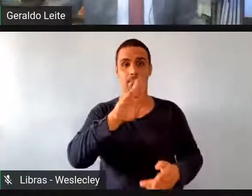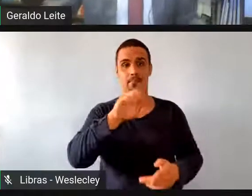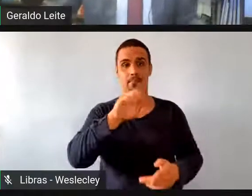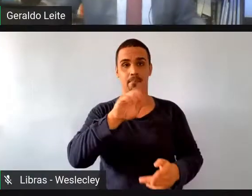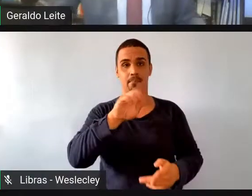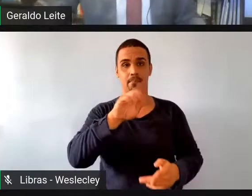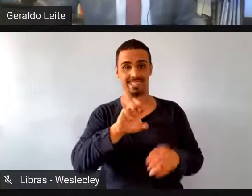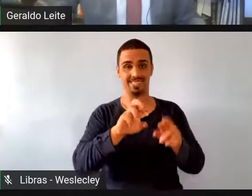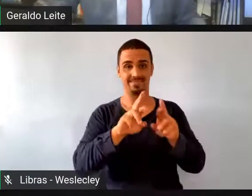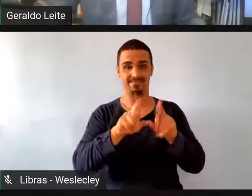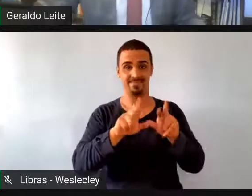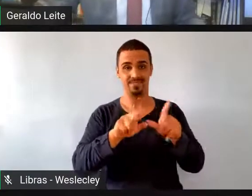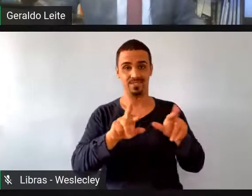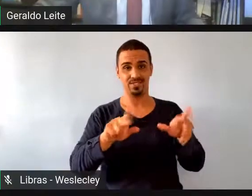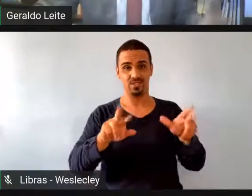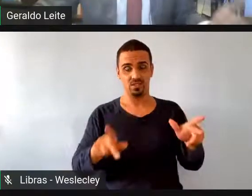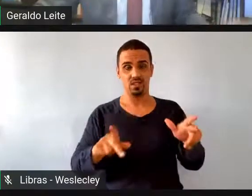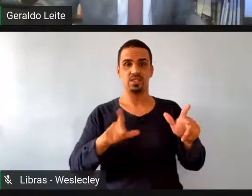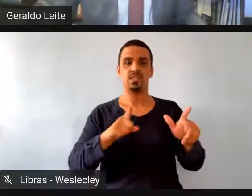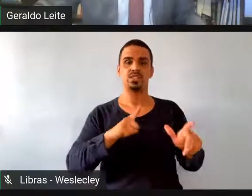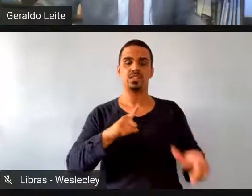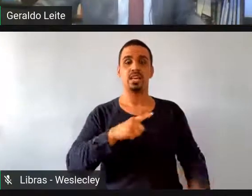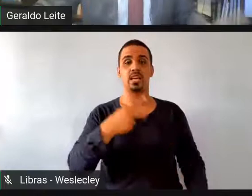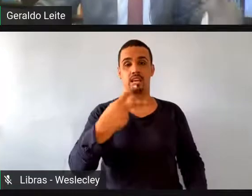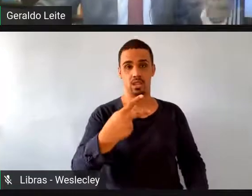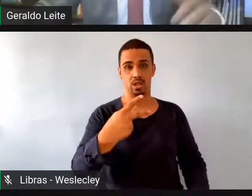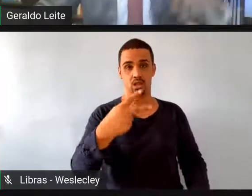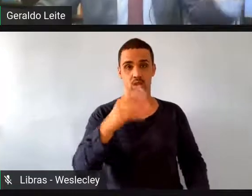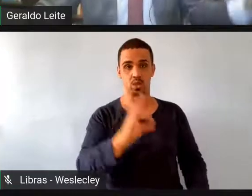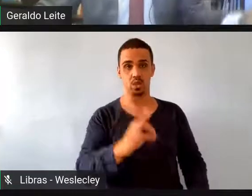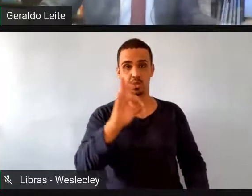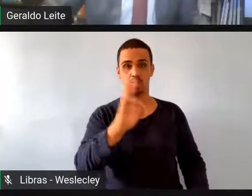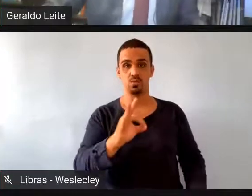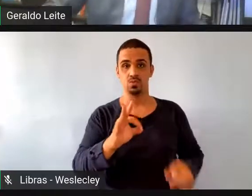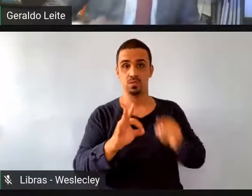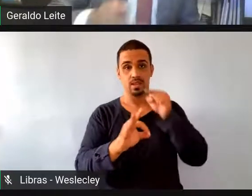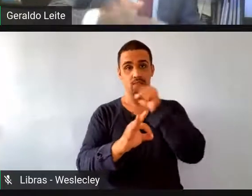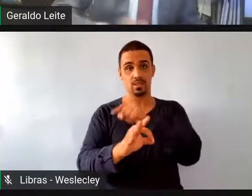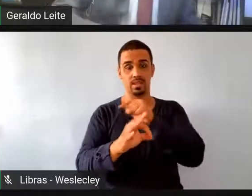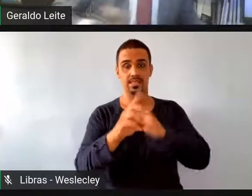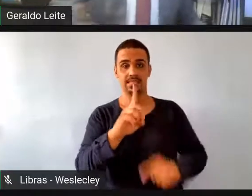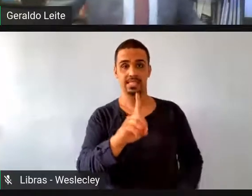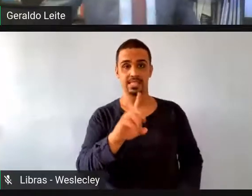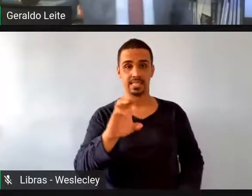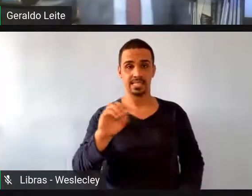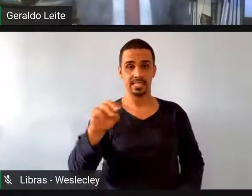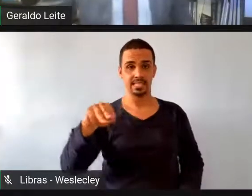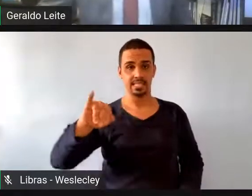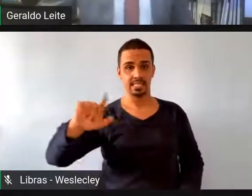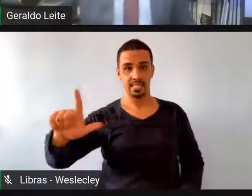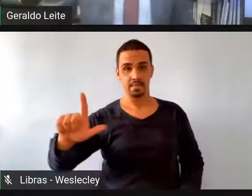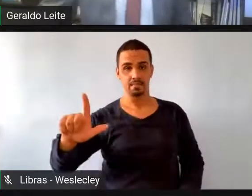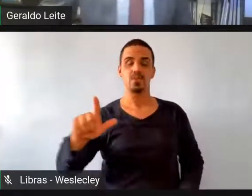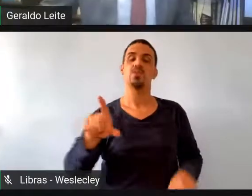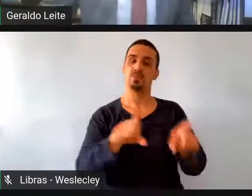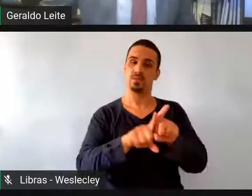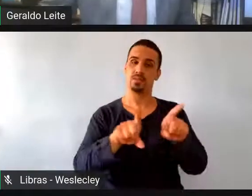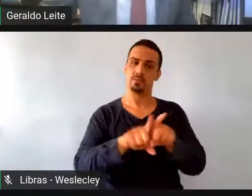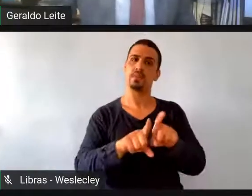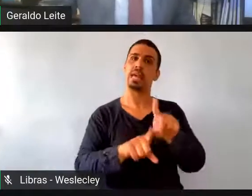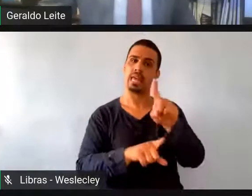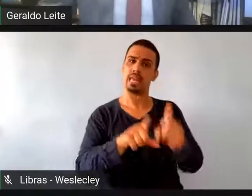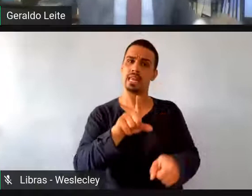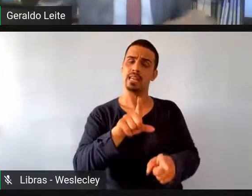diferentes, né? Nós temos, então, 2% incidindo tanto sobre 100 mil reais como 100 milhões de reais, e isso cria